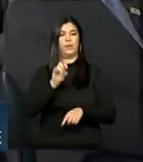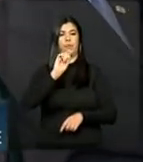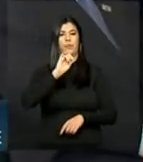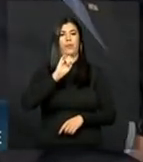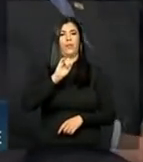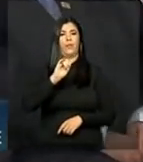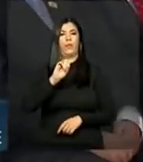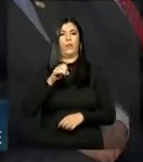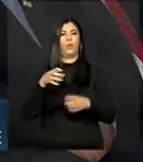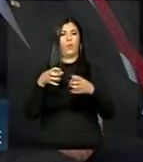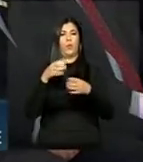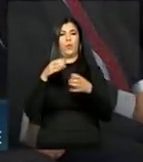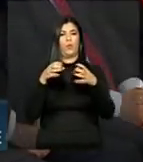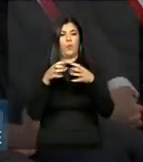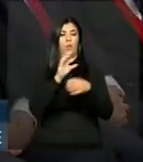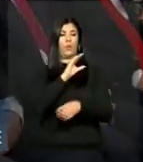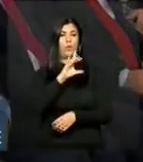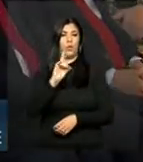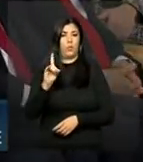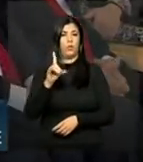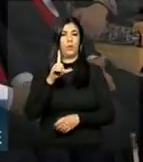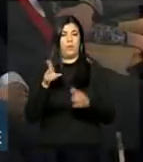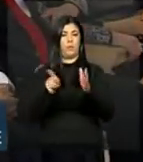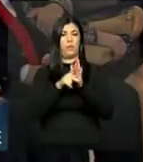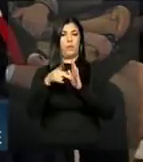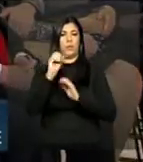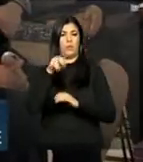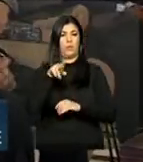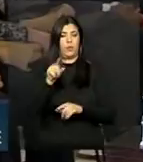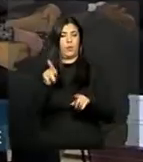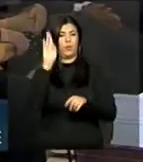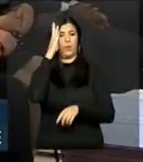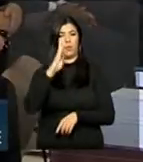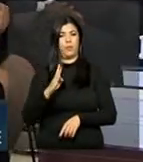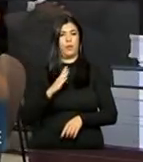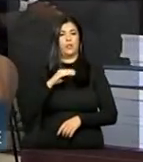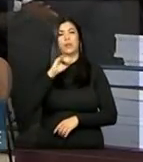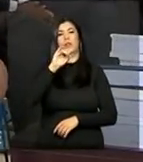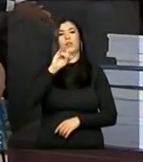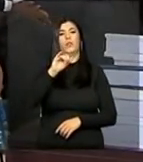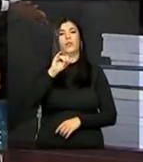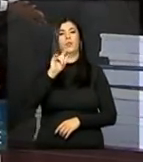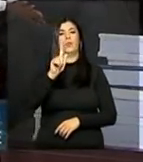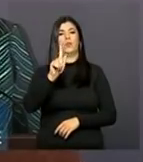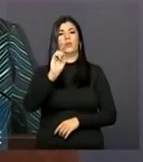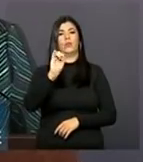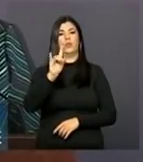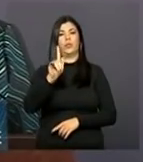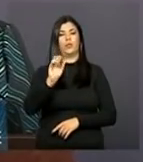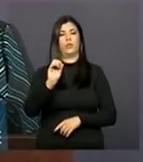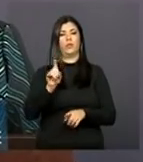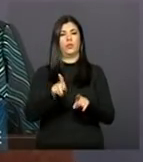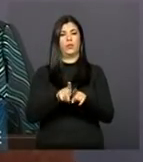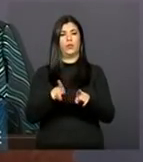residente das Nações Unidas do Brasil cumprimentar o presidente da Comissão de anistia do Ministério da Justiça o Paulo